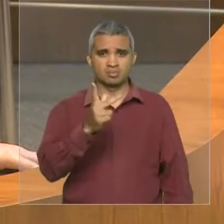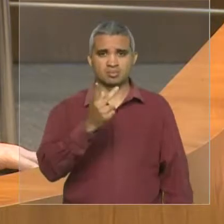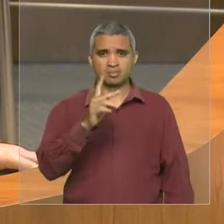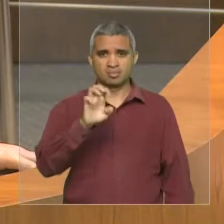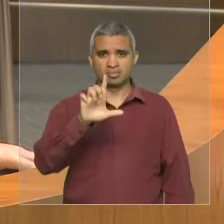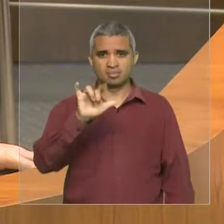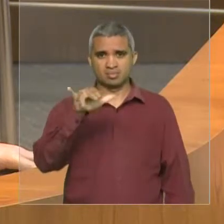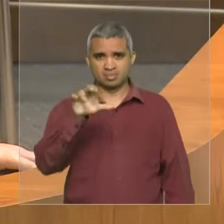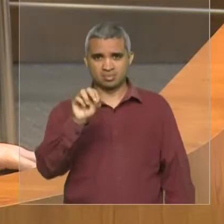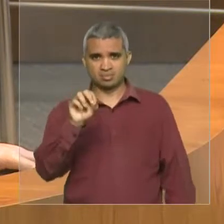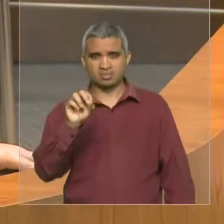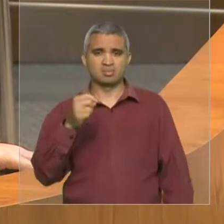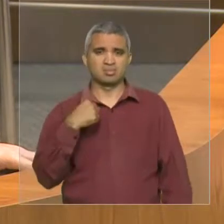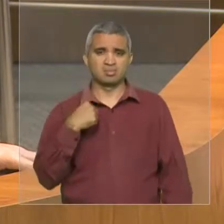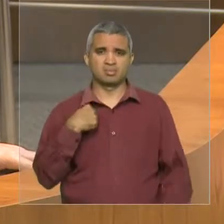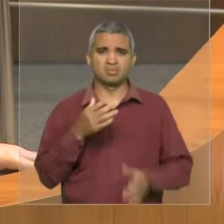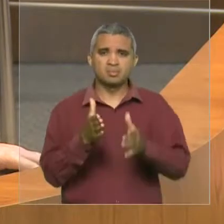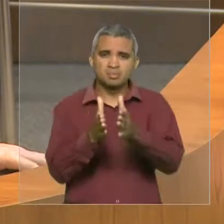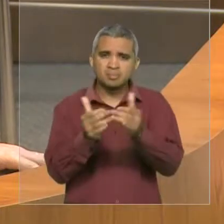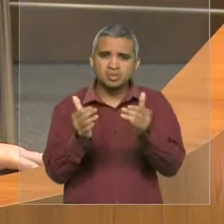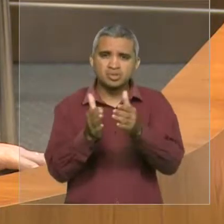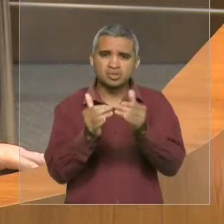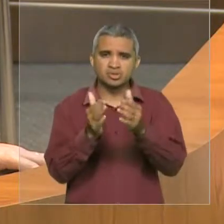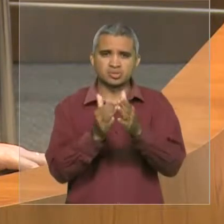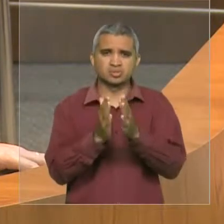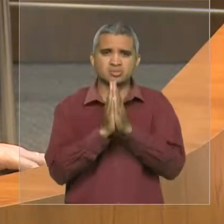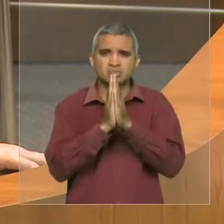um apelo, com muita humildade,